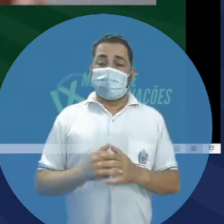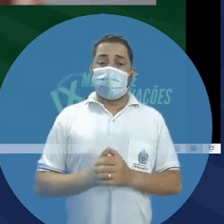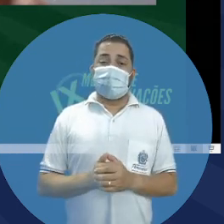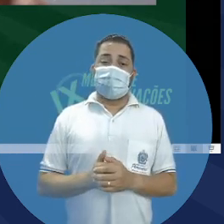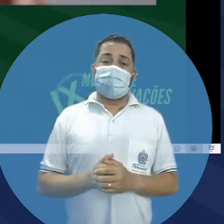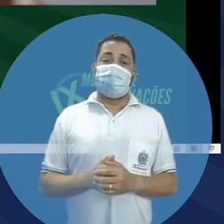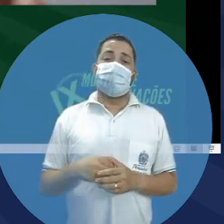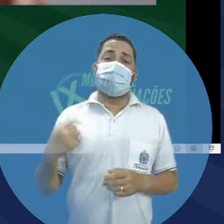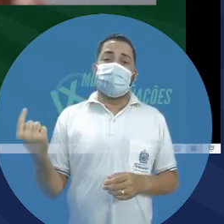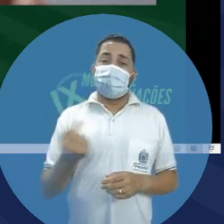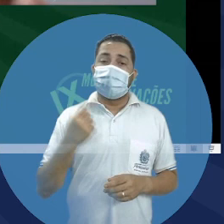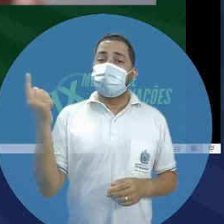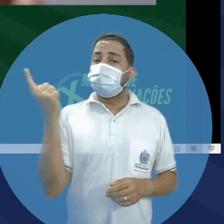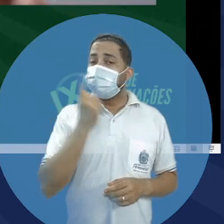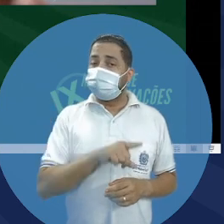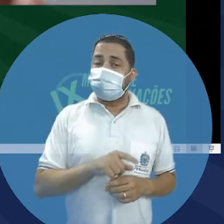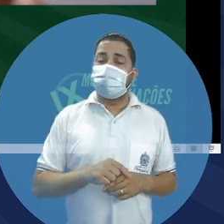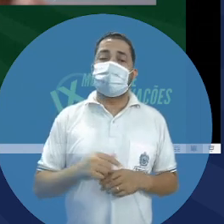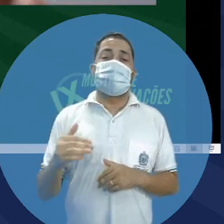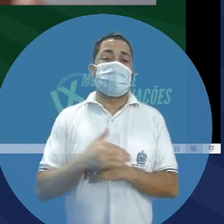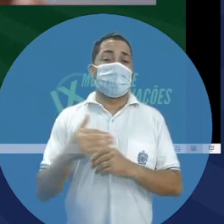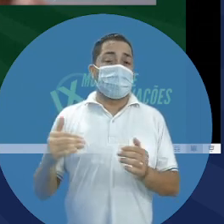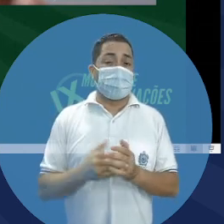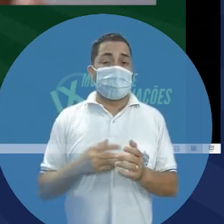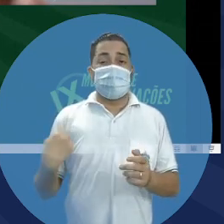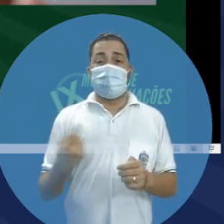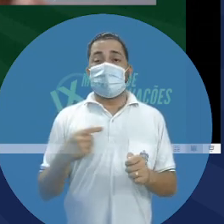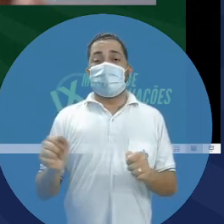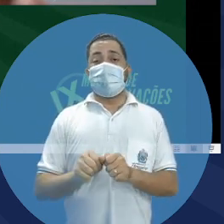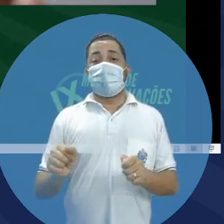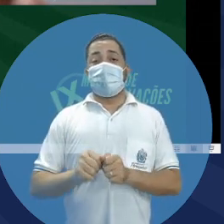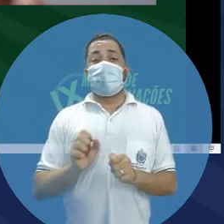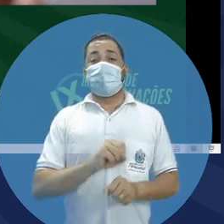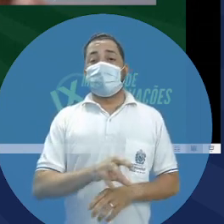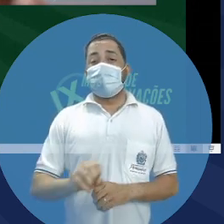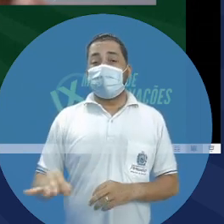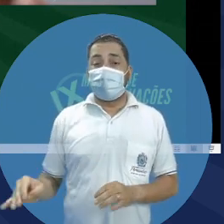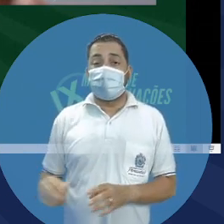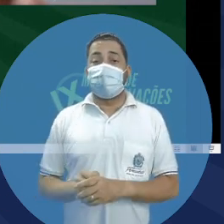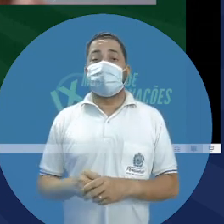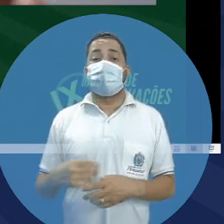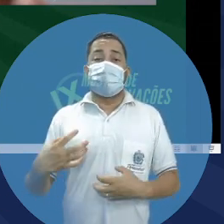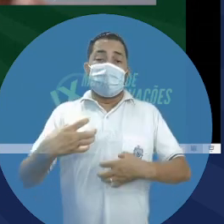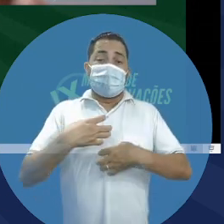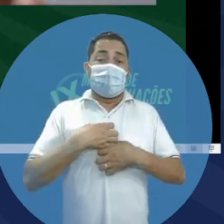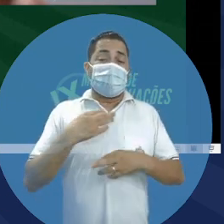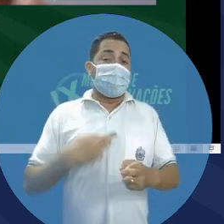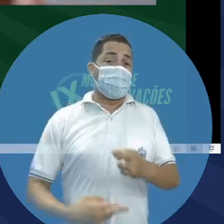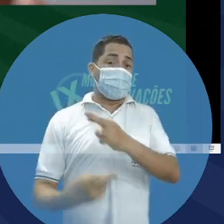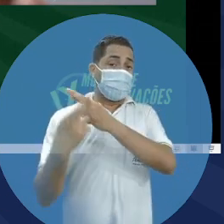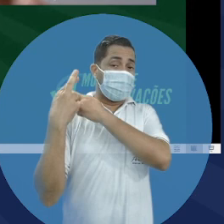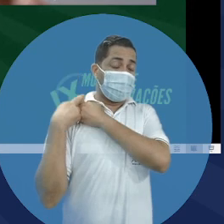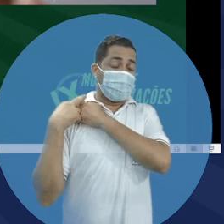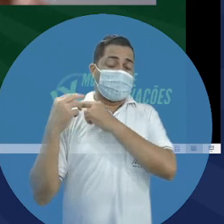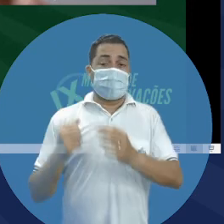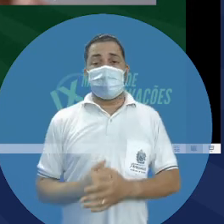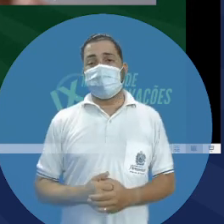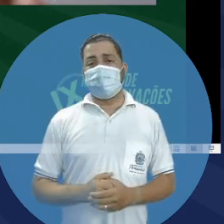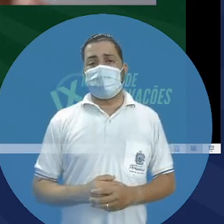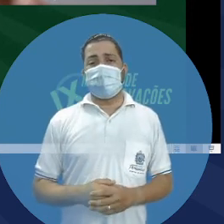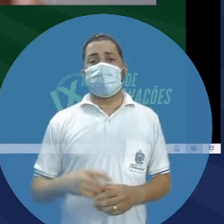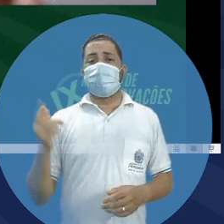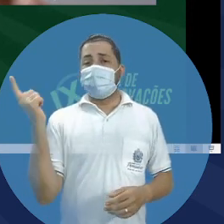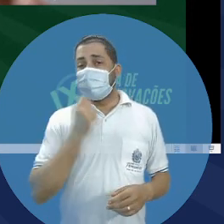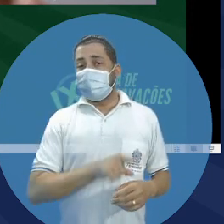gente considera, todos nós que fazemos parte da educação, nós nos sentimos responsáveis, não é, para garantir